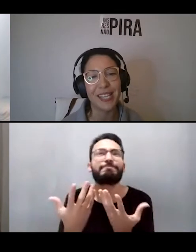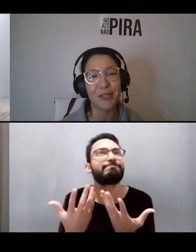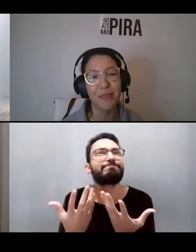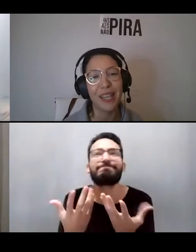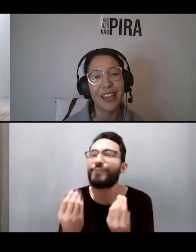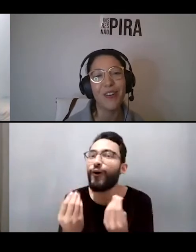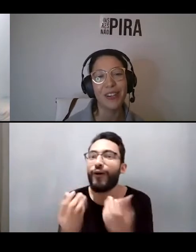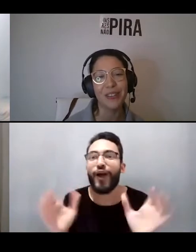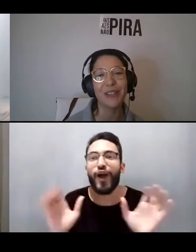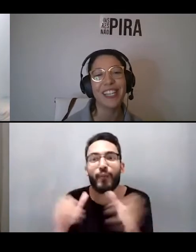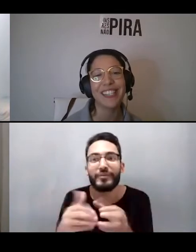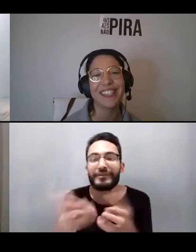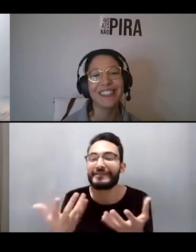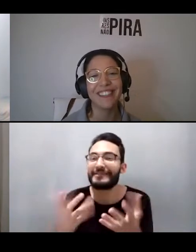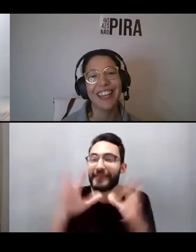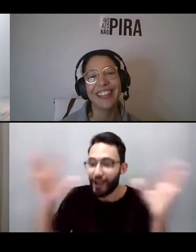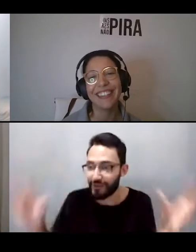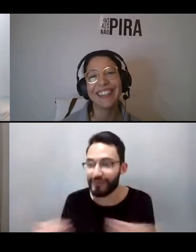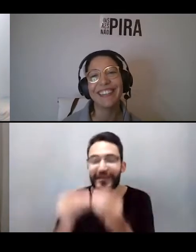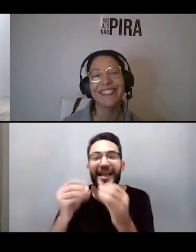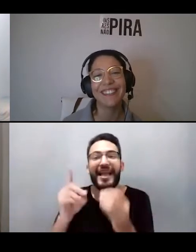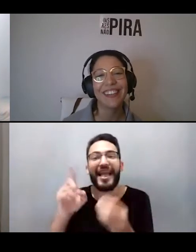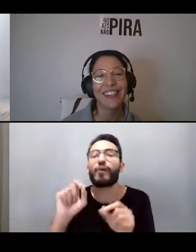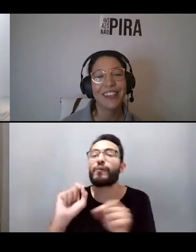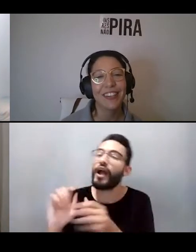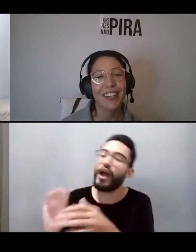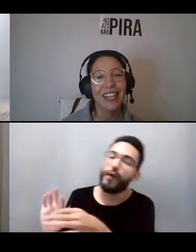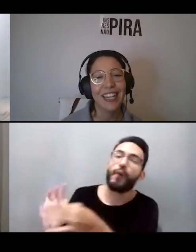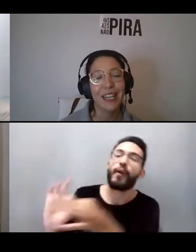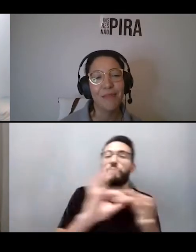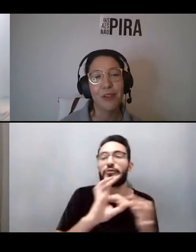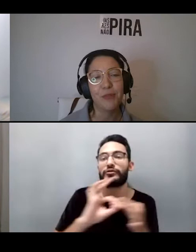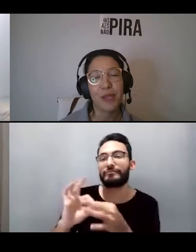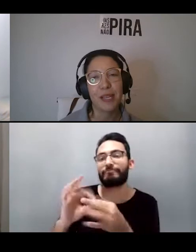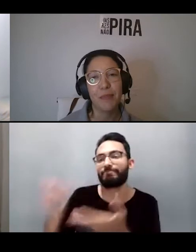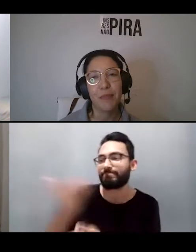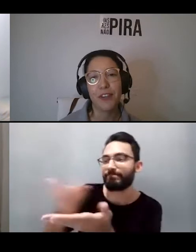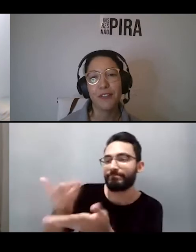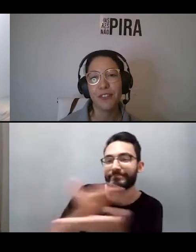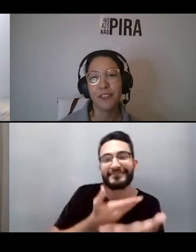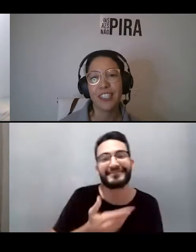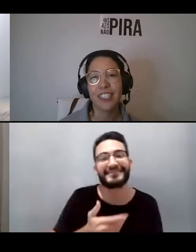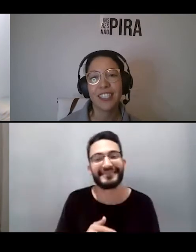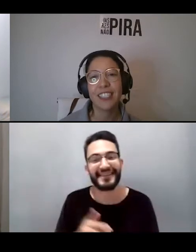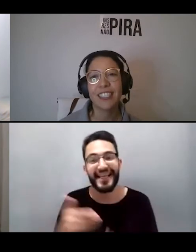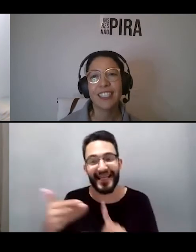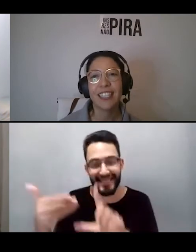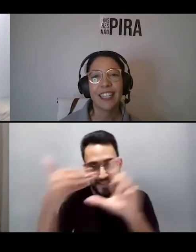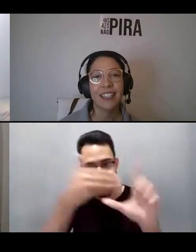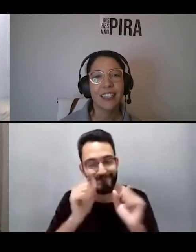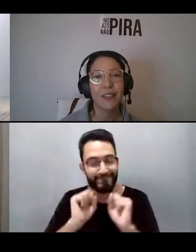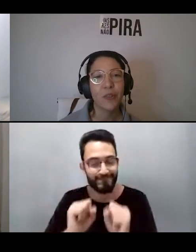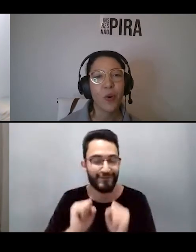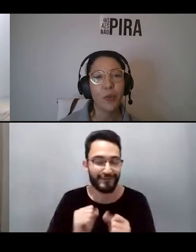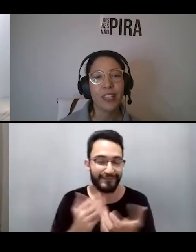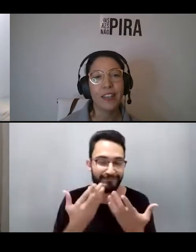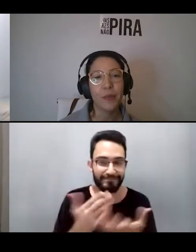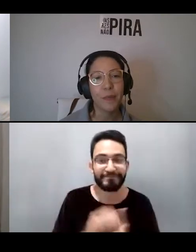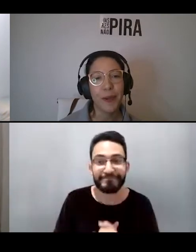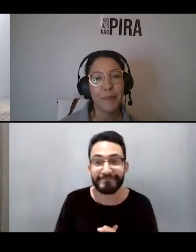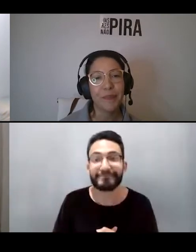se a gente pudesse resumir, é igual a colaboração, né? Então, Lê, pode passar, por favor.